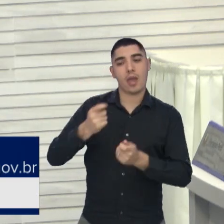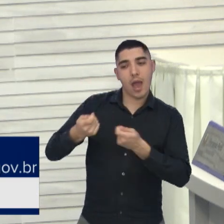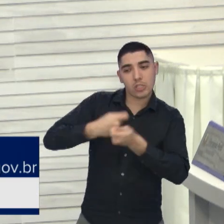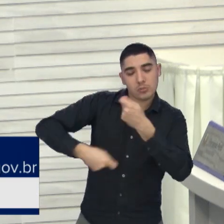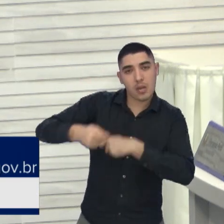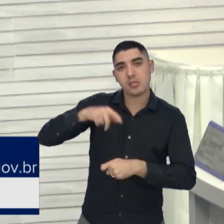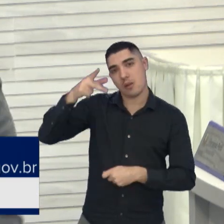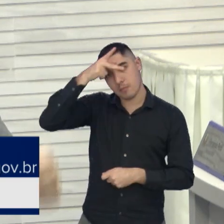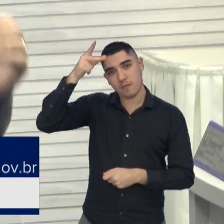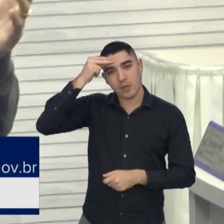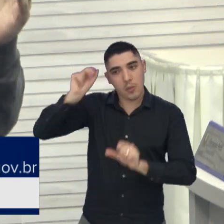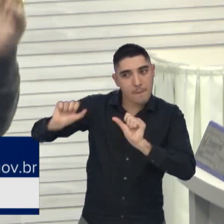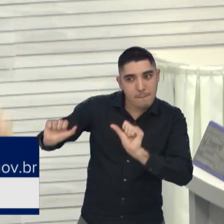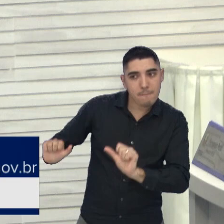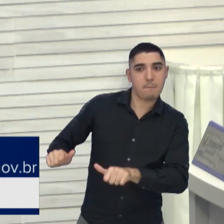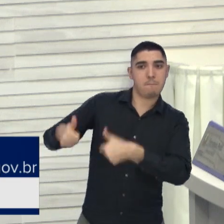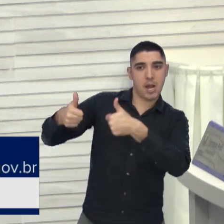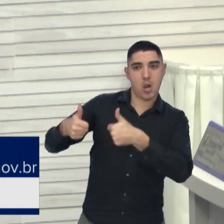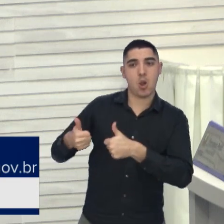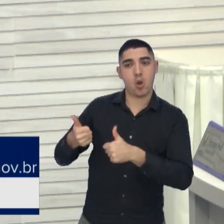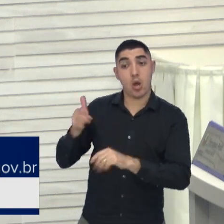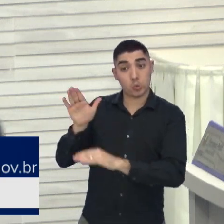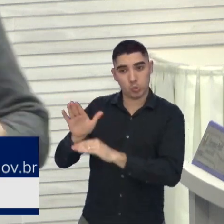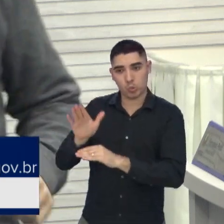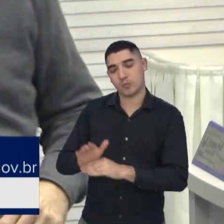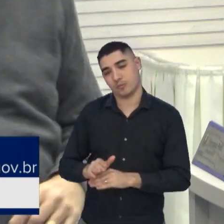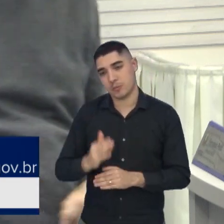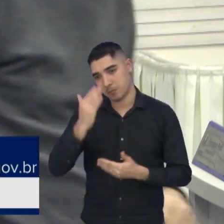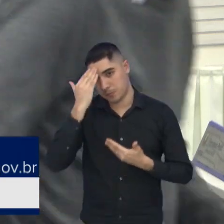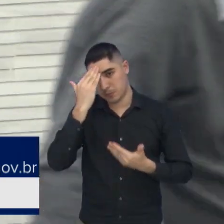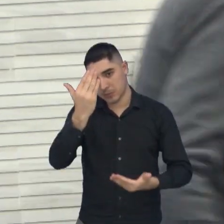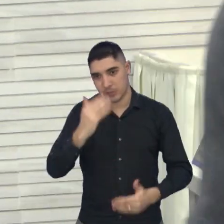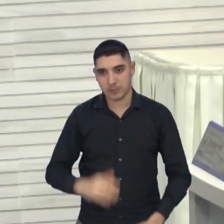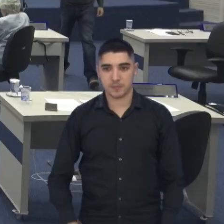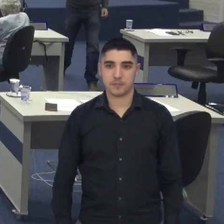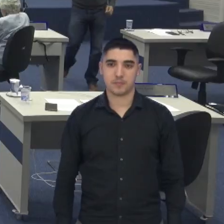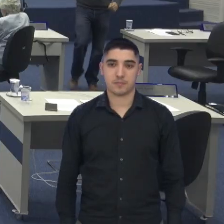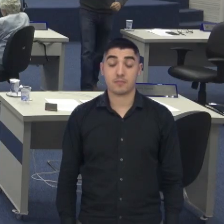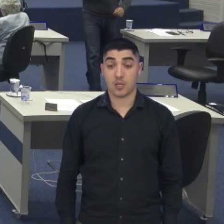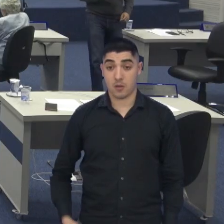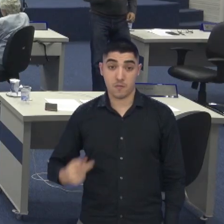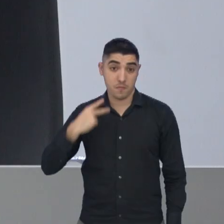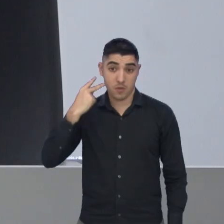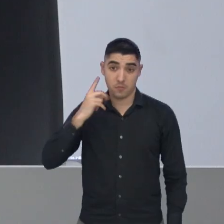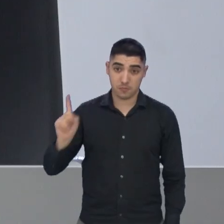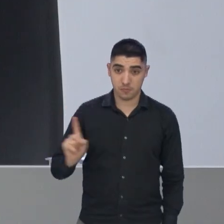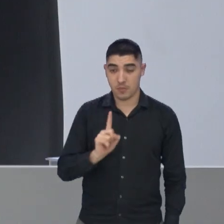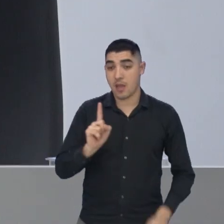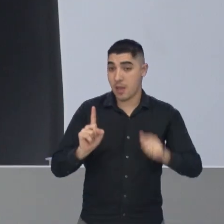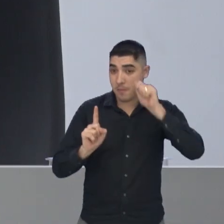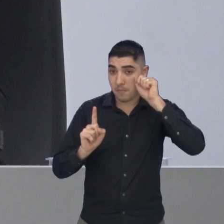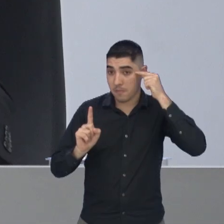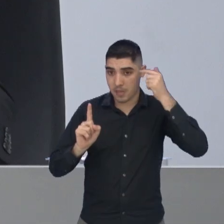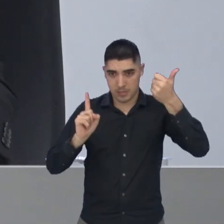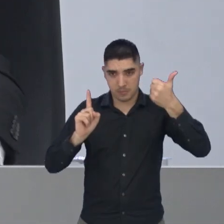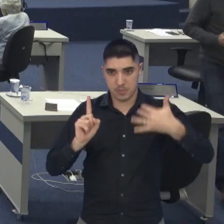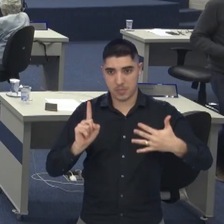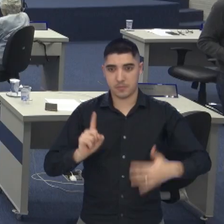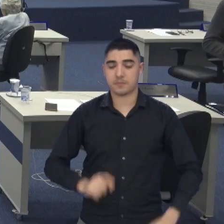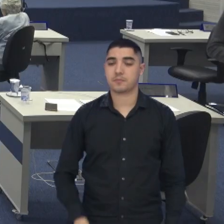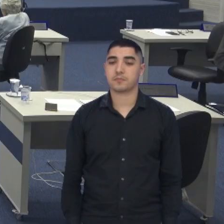boa da prefeitura, quando se diz na parte financeira. Obrigado, presidente. Justificativa de votação, a vereadora Amélia Naoni.